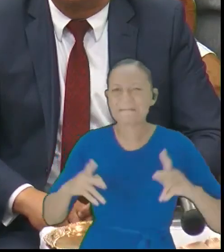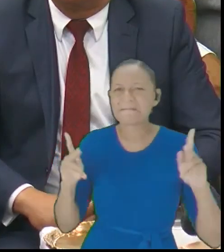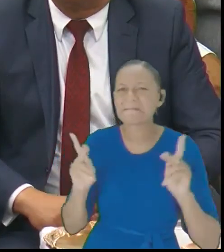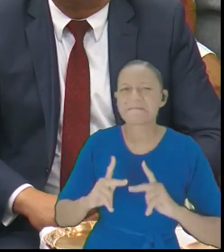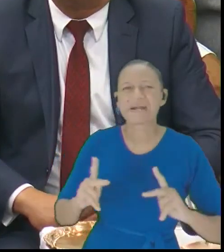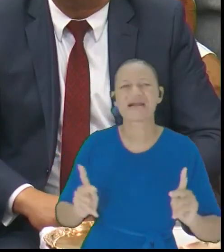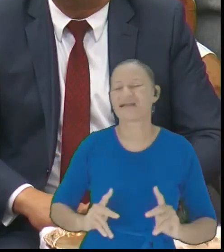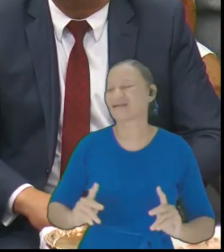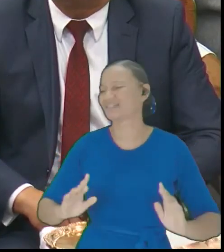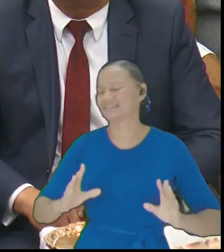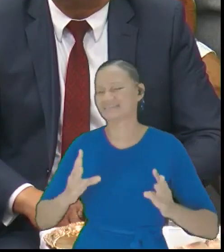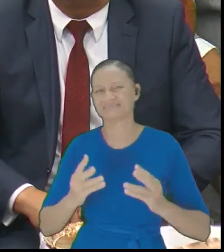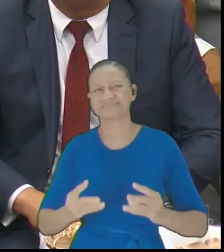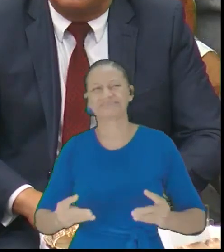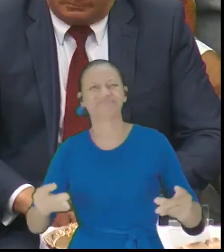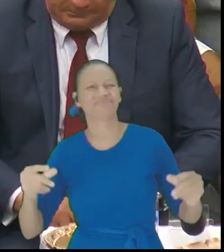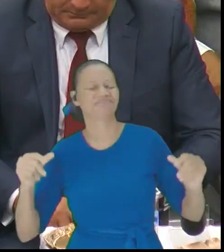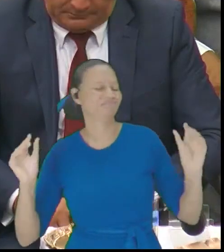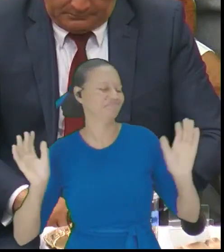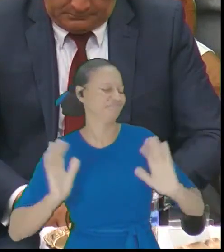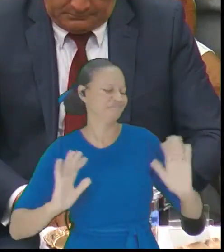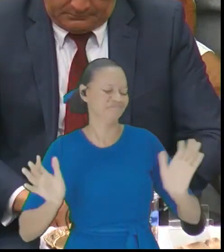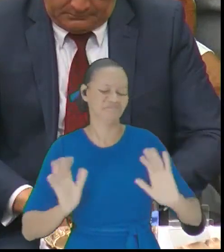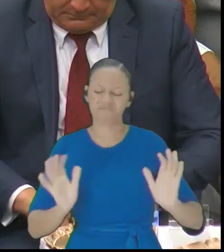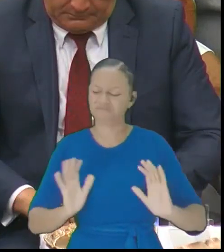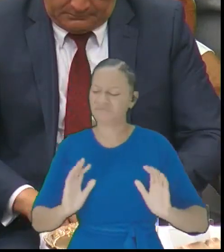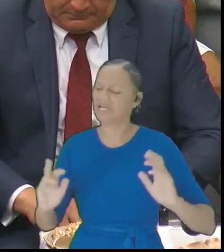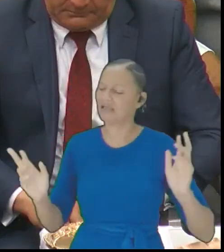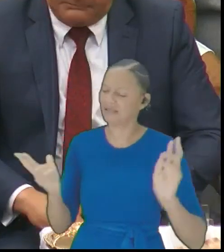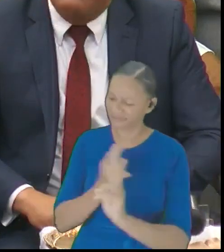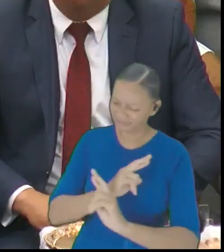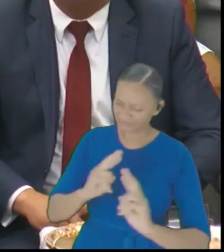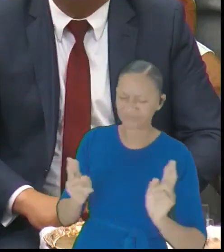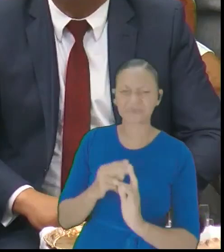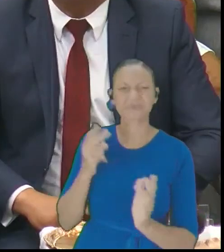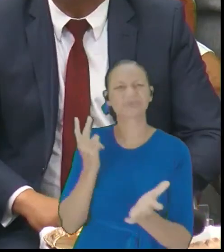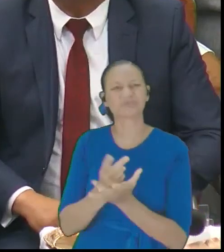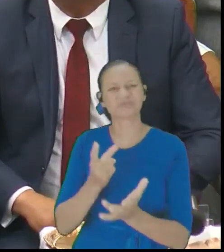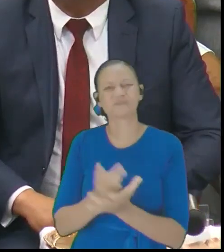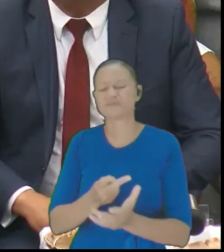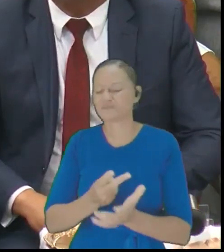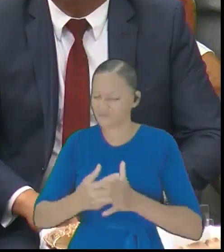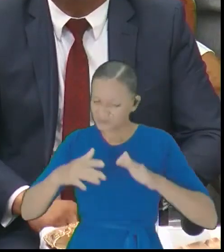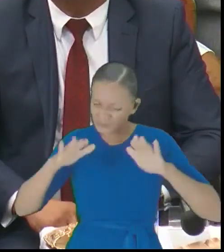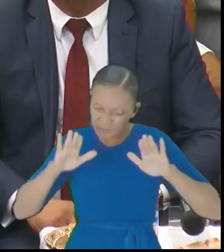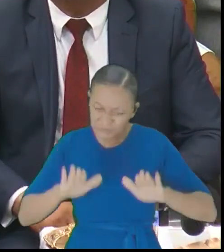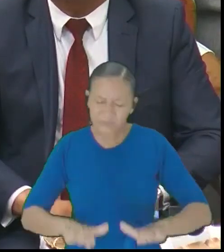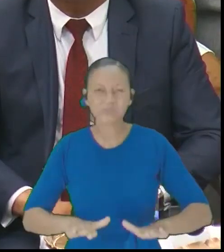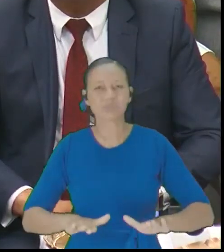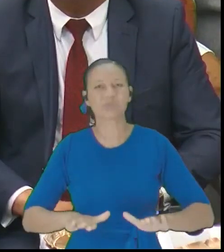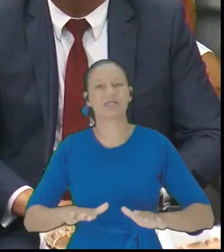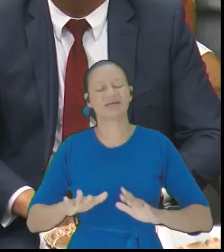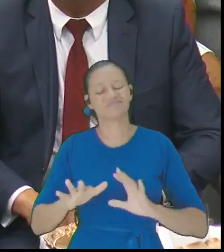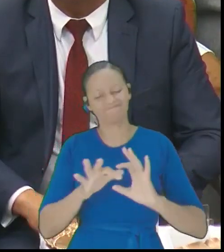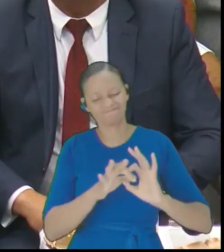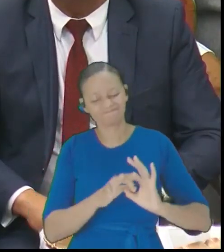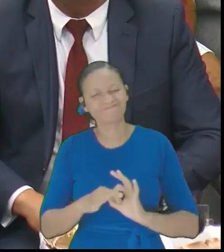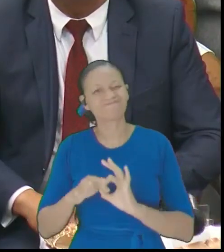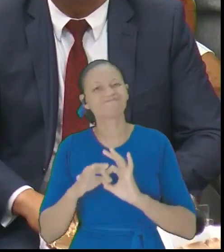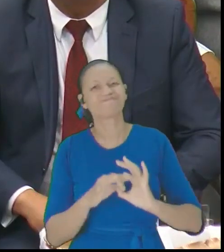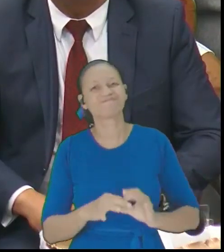perca relacionamento. Fique no lugar da bênção, fique no lugar da comunhão.